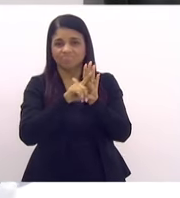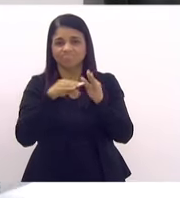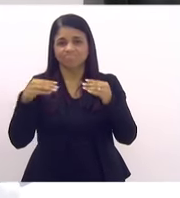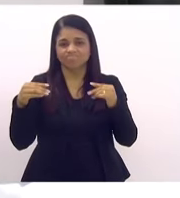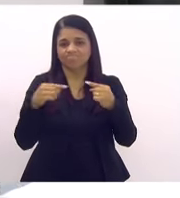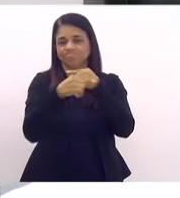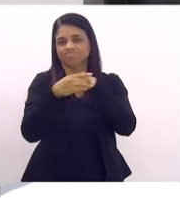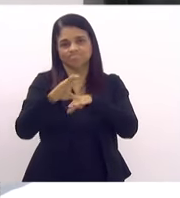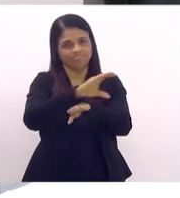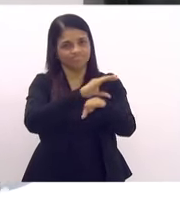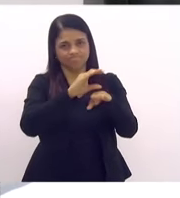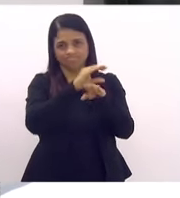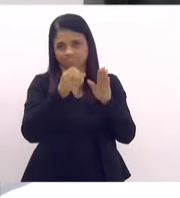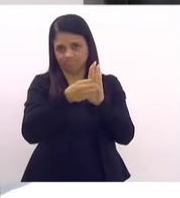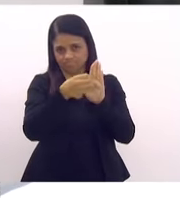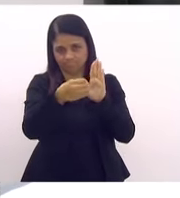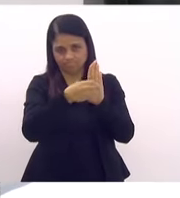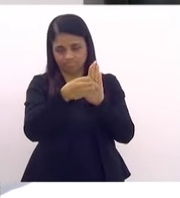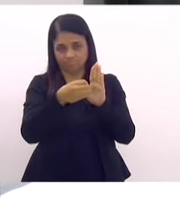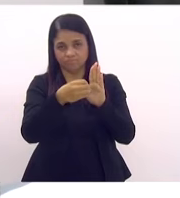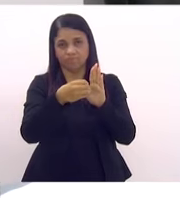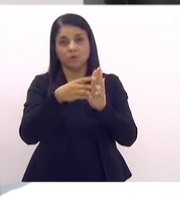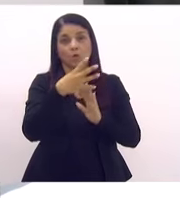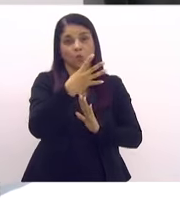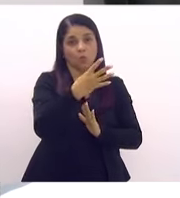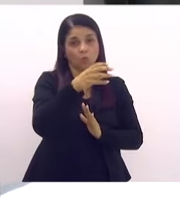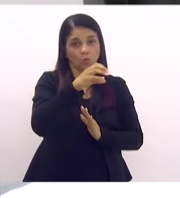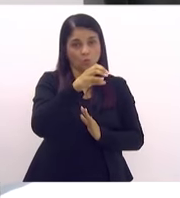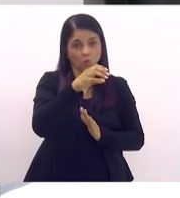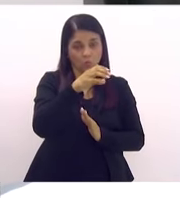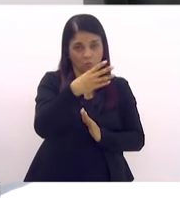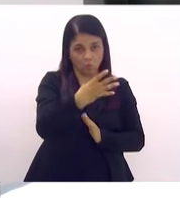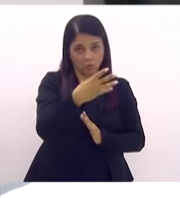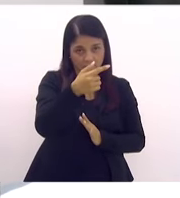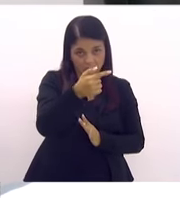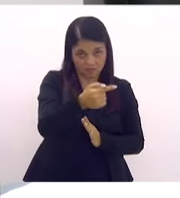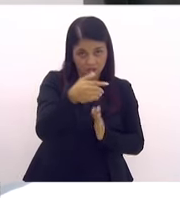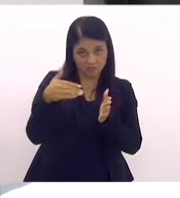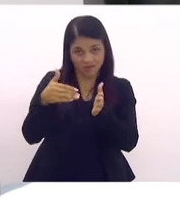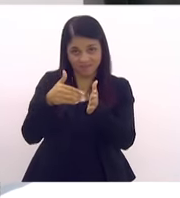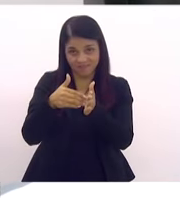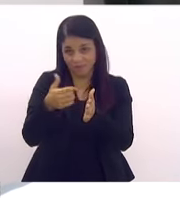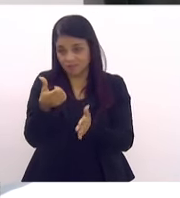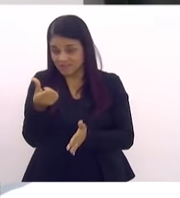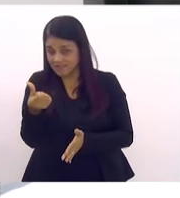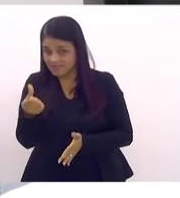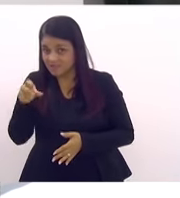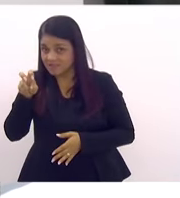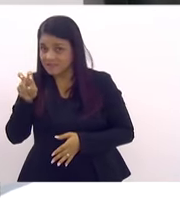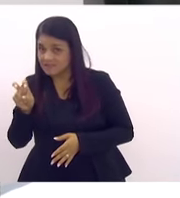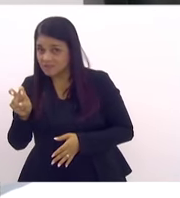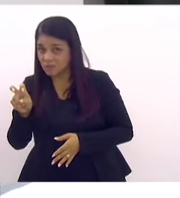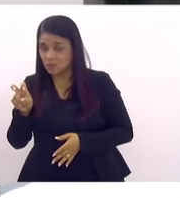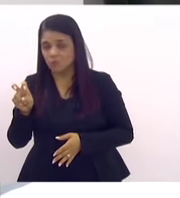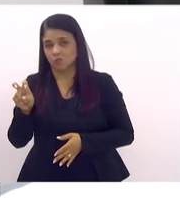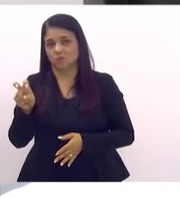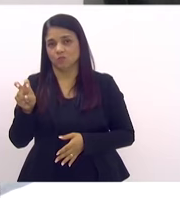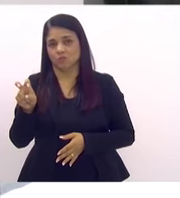inconstitucionalidade nos pareceres. É o bloco do 47 ao 65, último projeto da